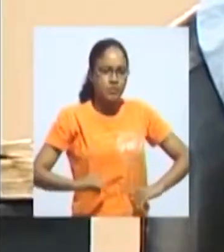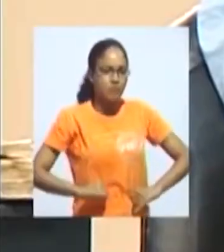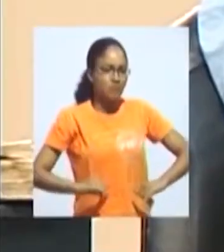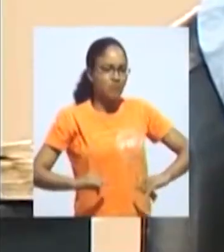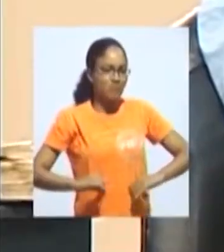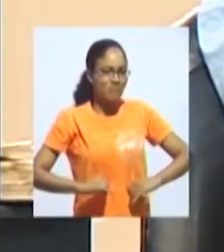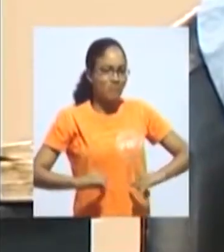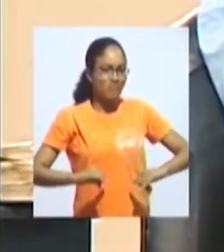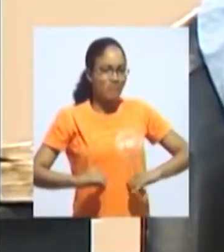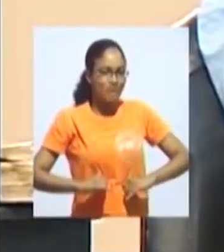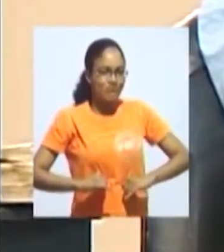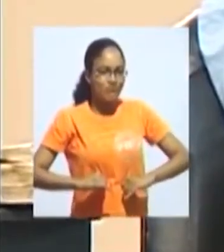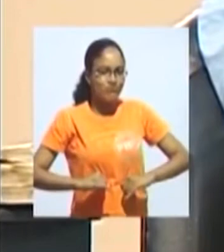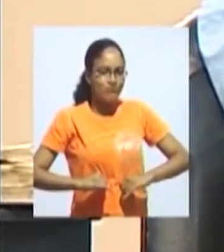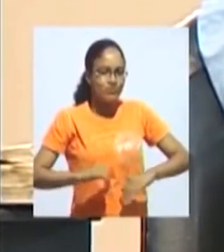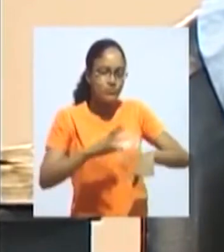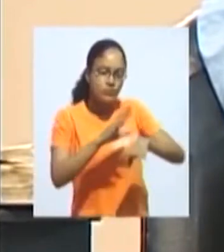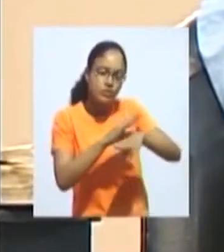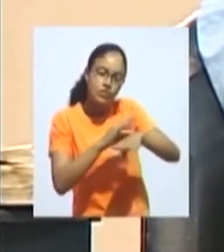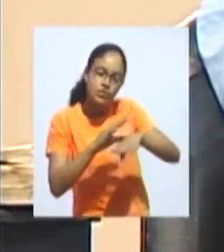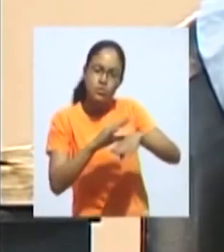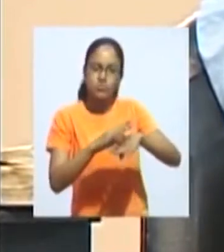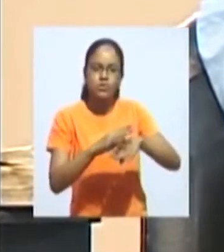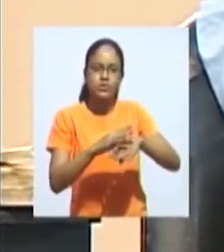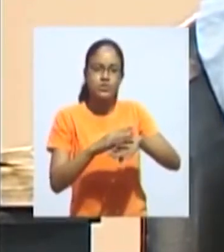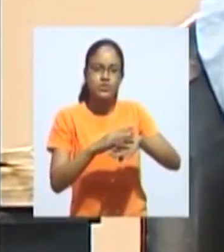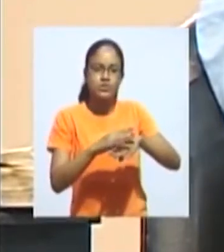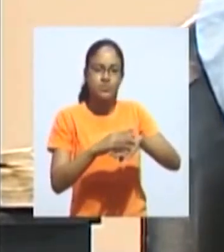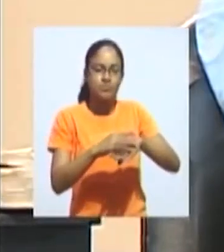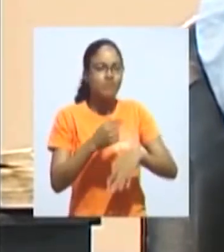eu pensava, meu Deus,